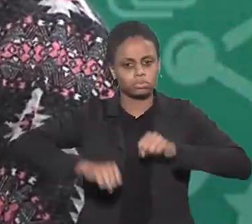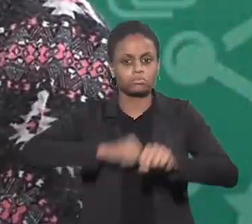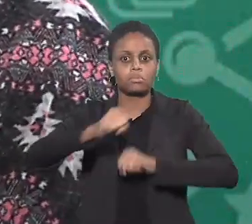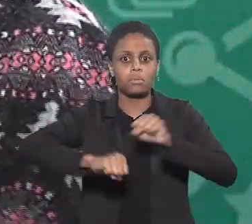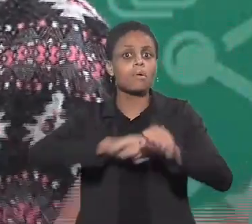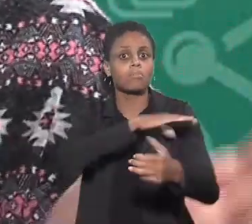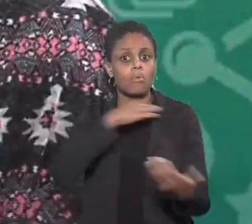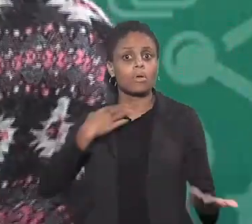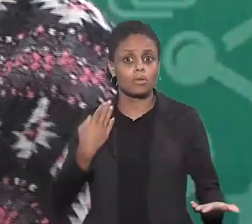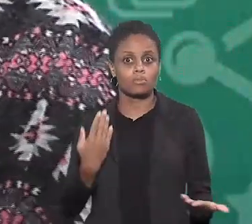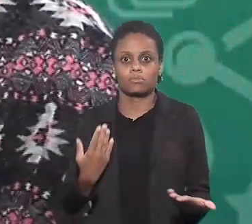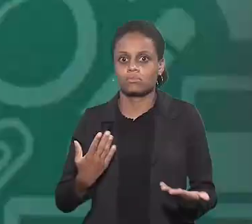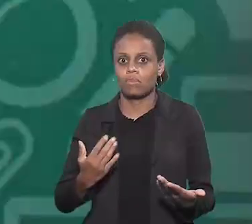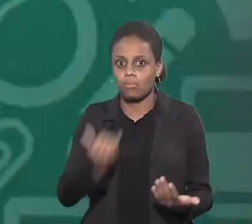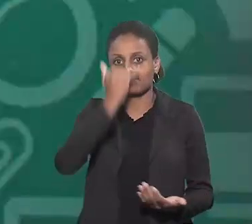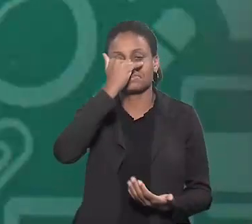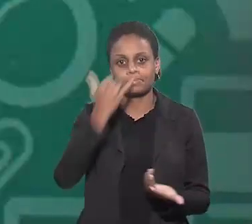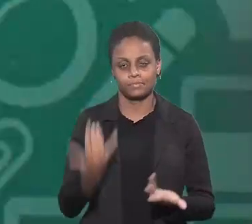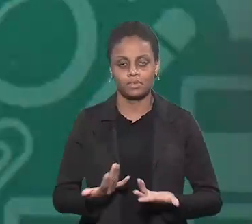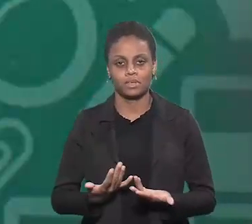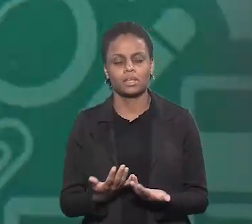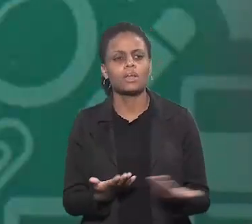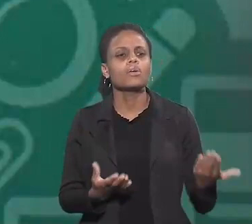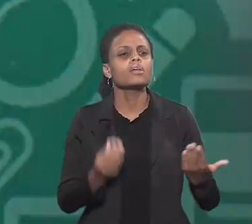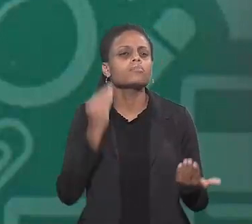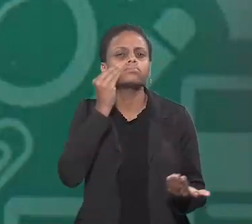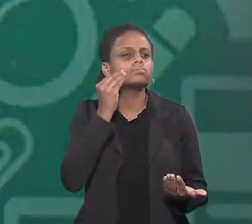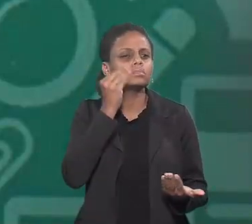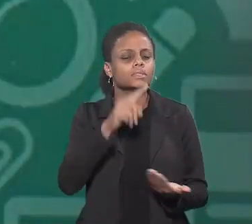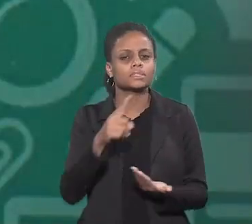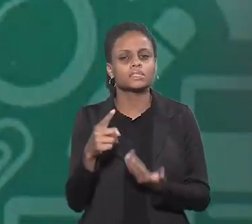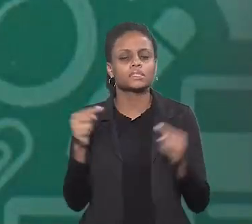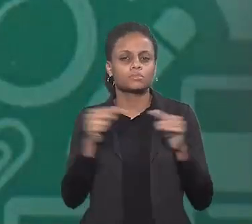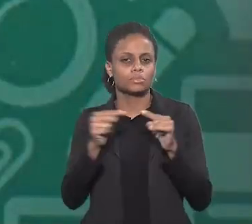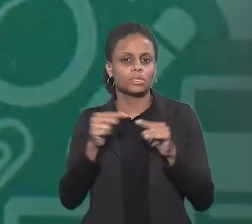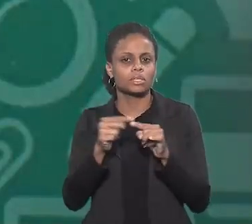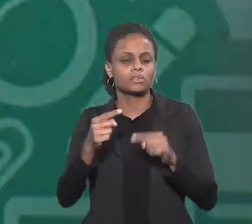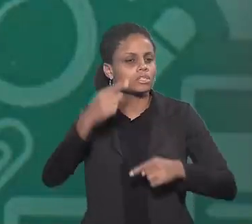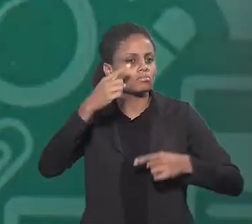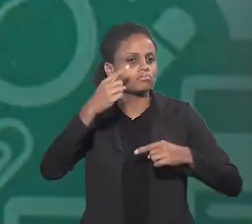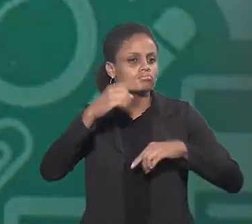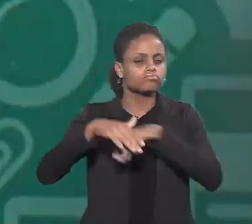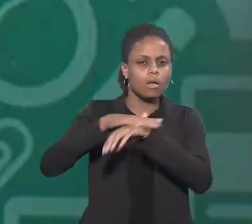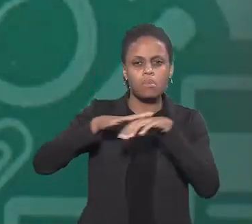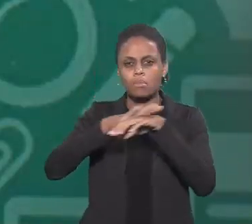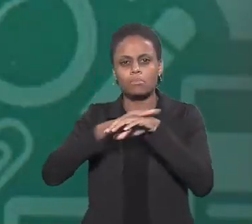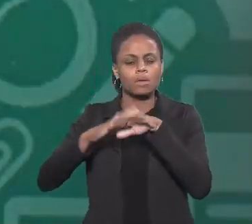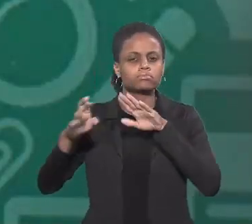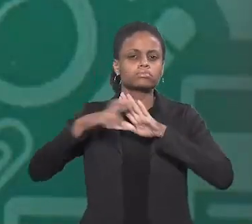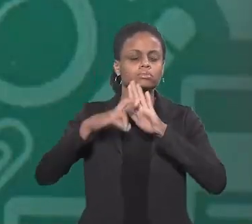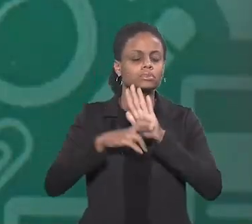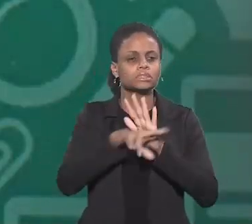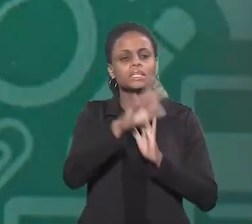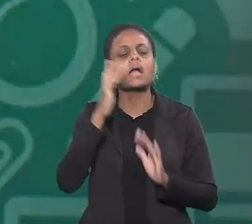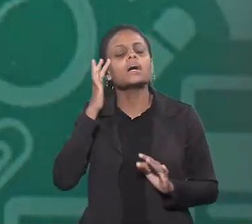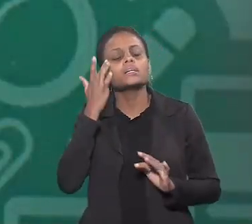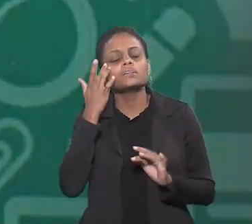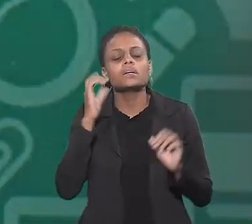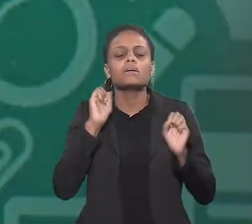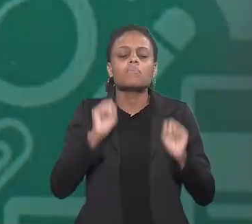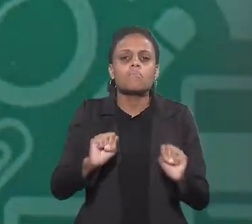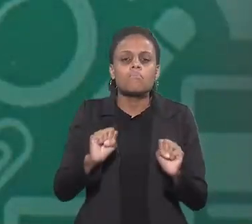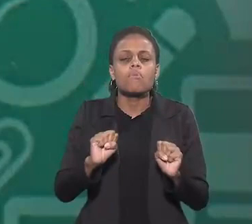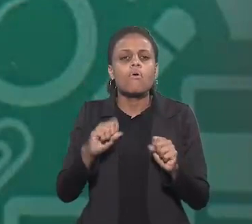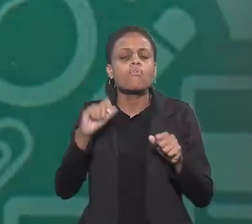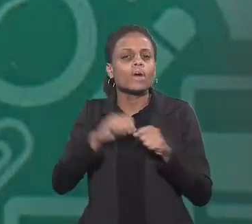acidentada. Foi um susto. Com essa sua experiência em relação a essa questão, desse debate, da regulamentação, o que você acha